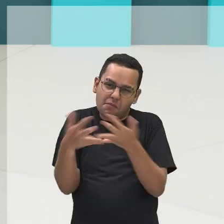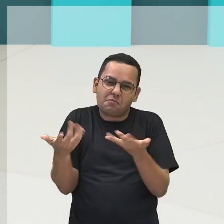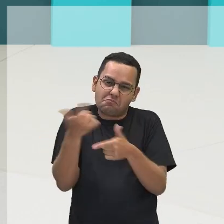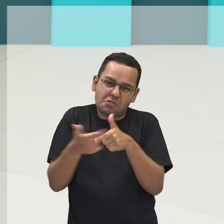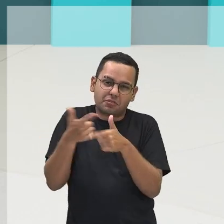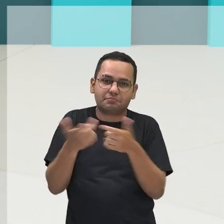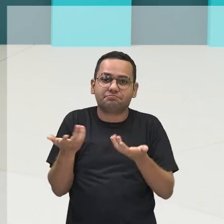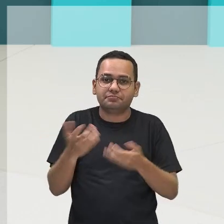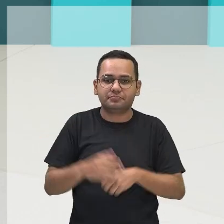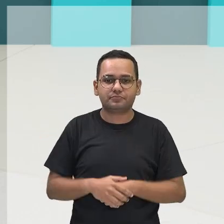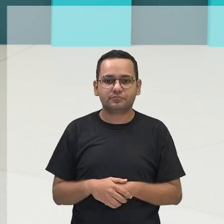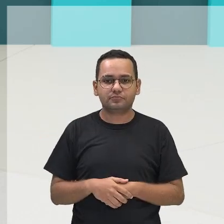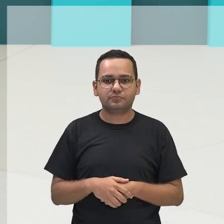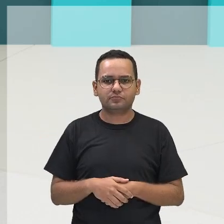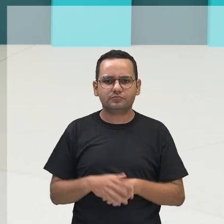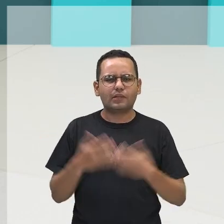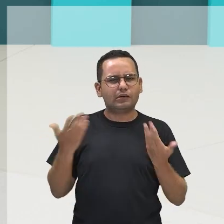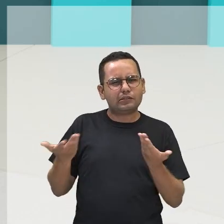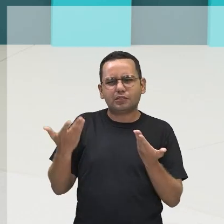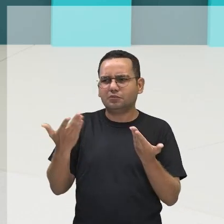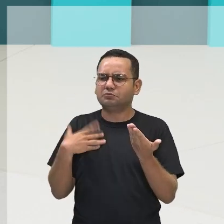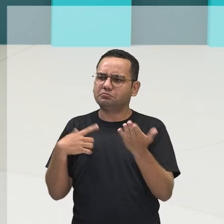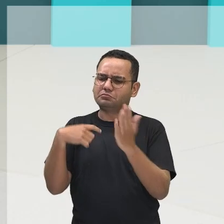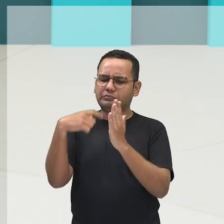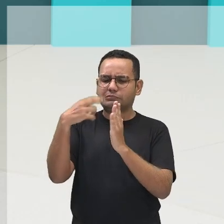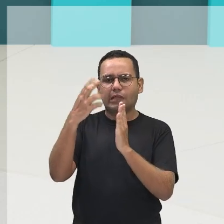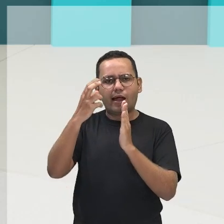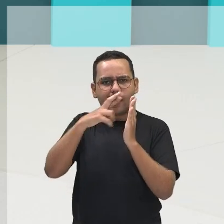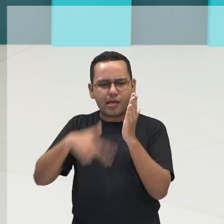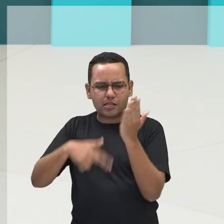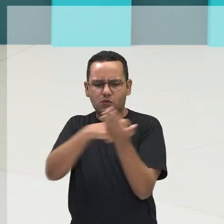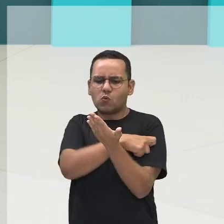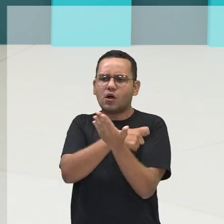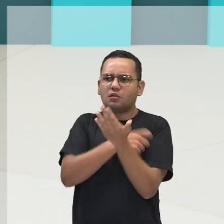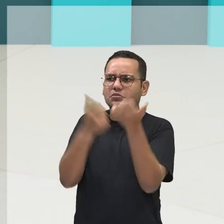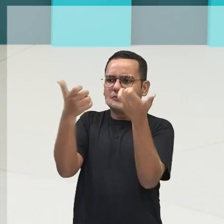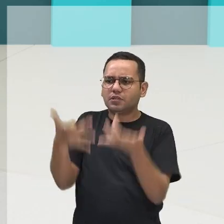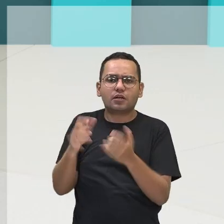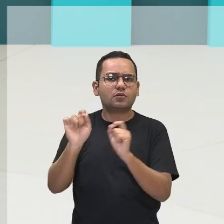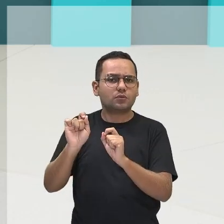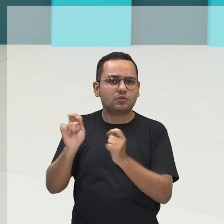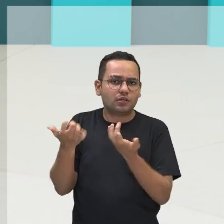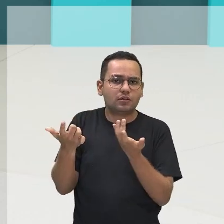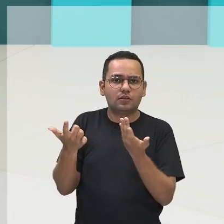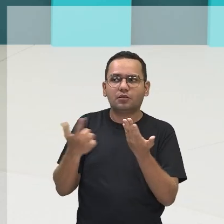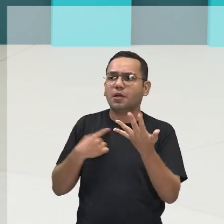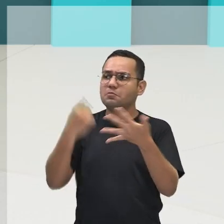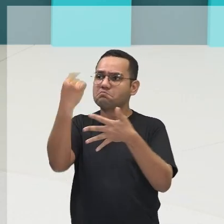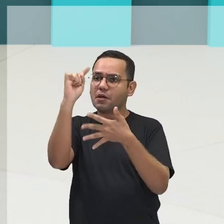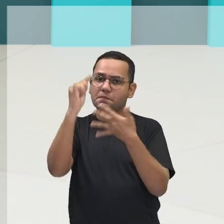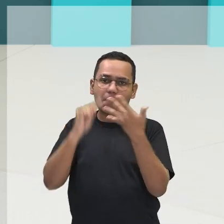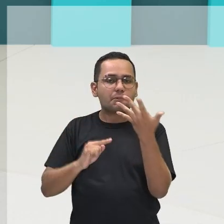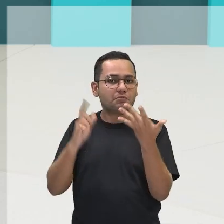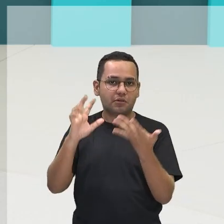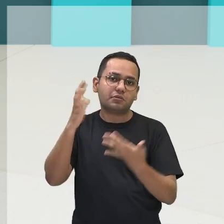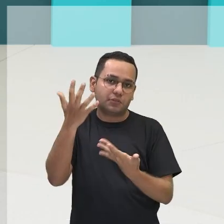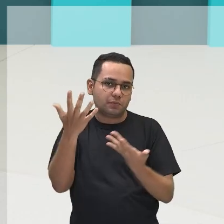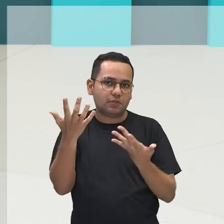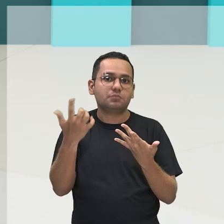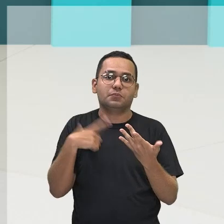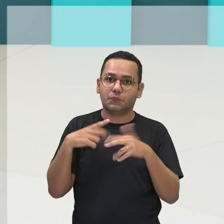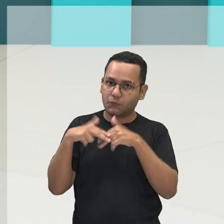Opa, mas o que o candidato quis dizer? Ele quis dizer isso ou isso? E aí pode comprometer a argumentação,